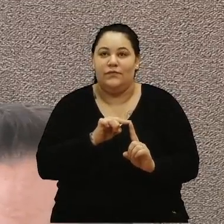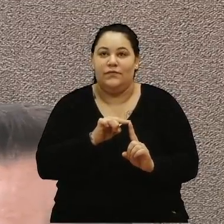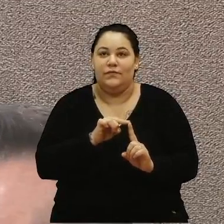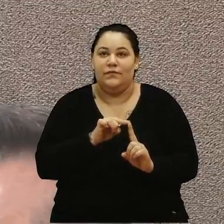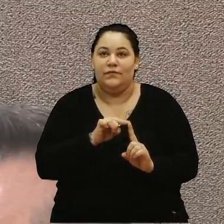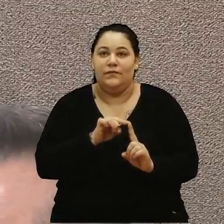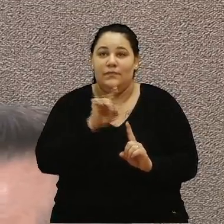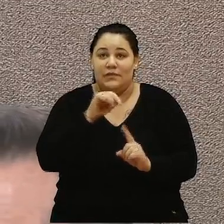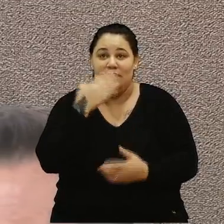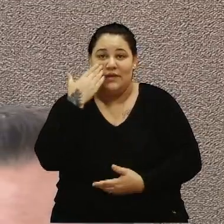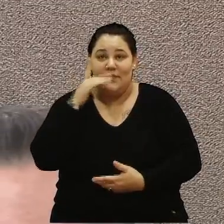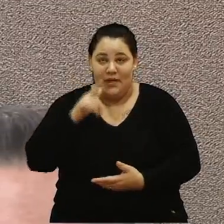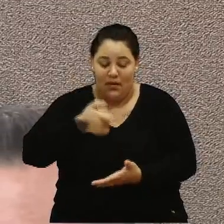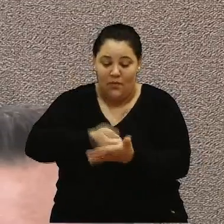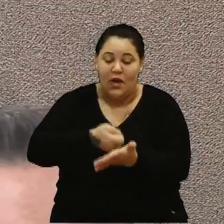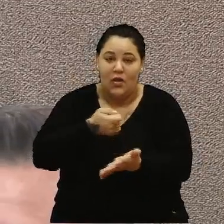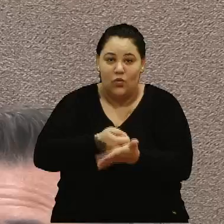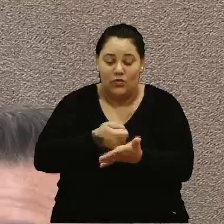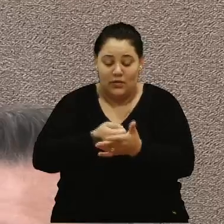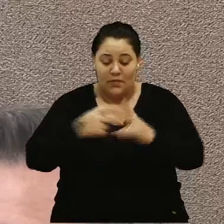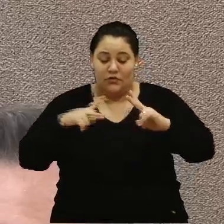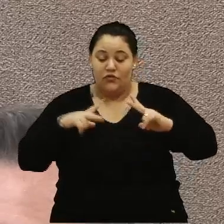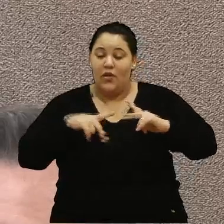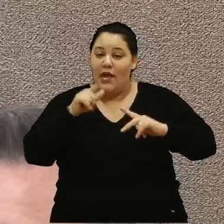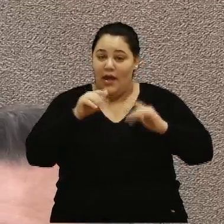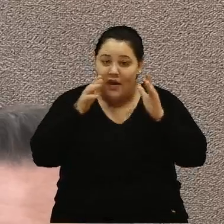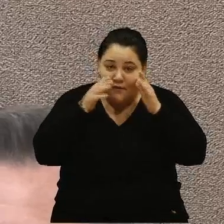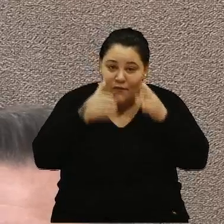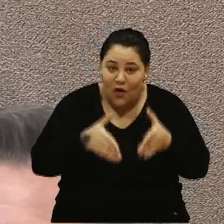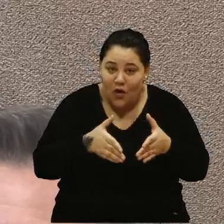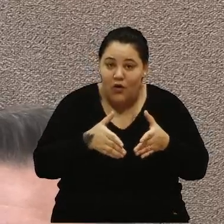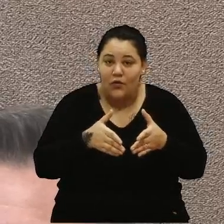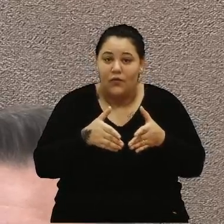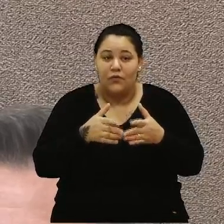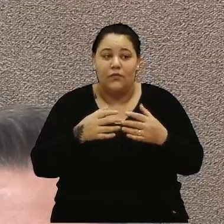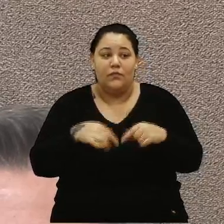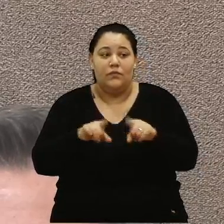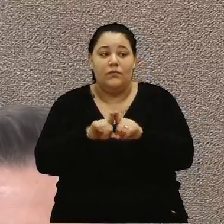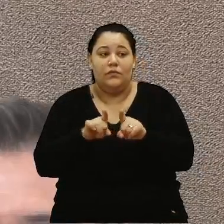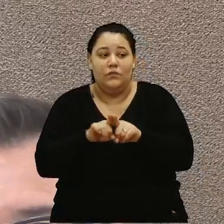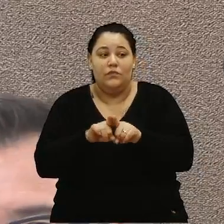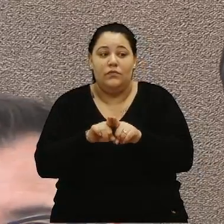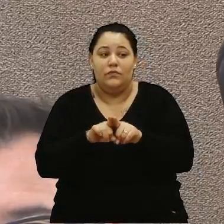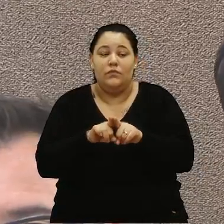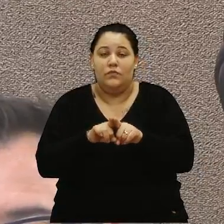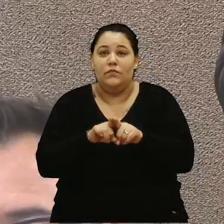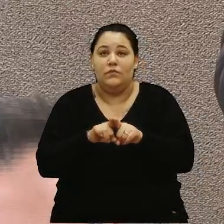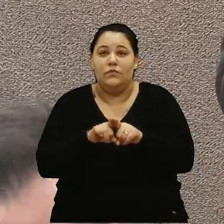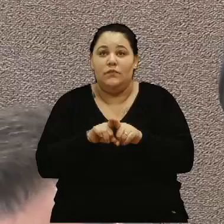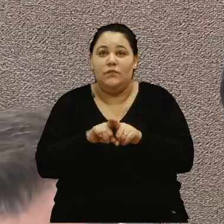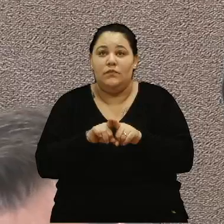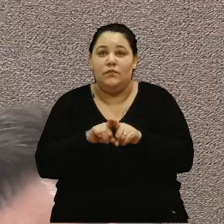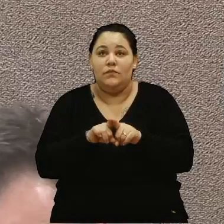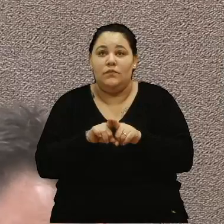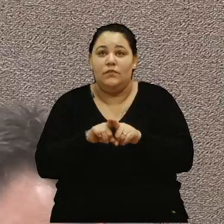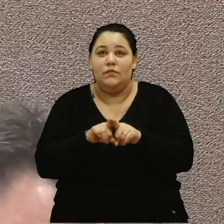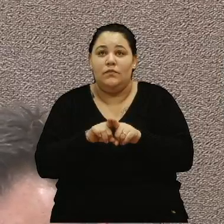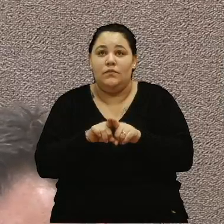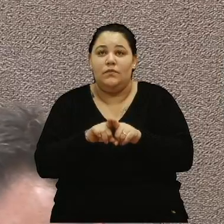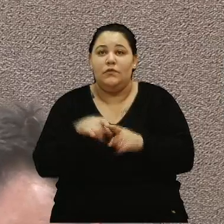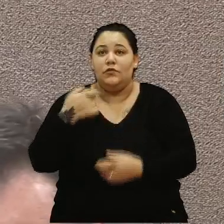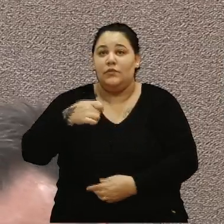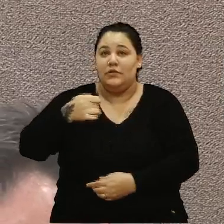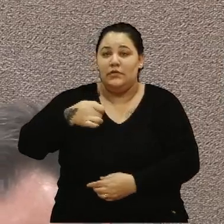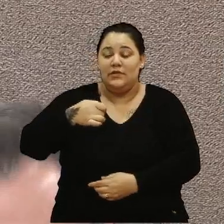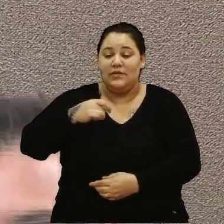uma luta pessoal, é foco. Então, particularmente, bem pelo contrário, eu não sou contra. A gente tem que ter noção do que está se